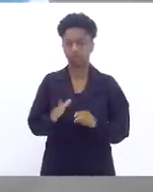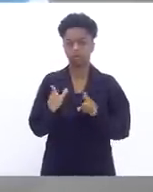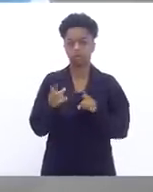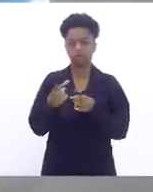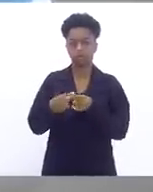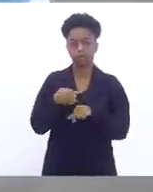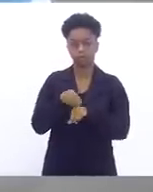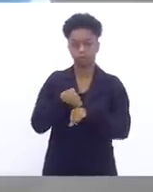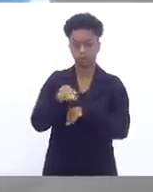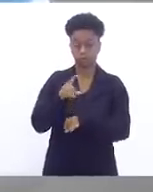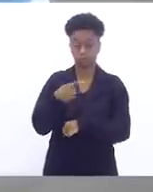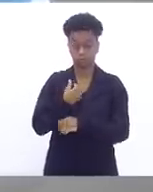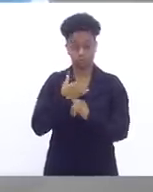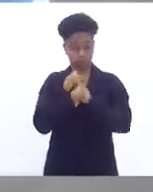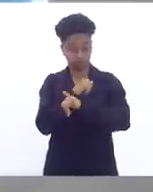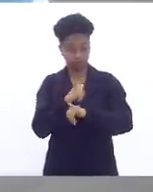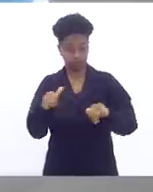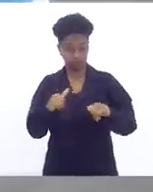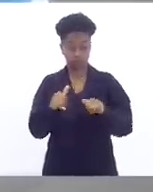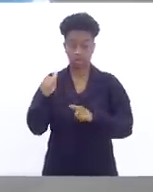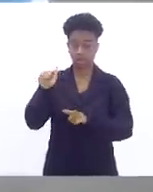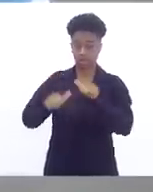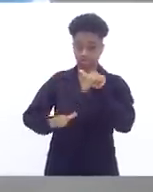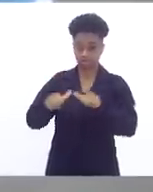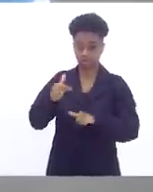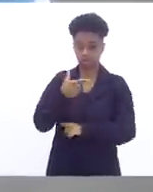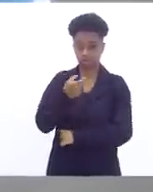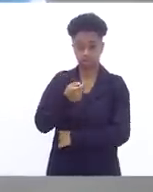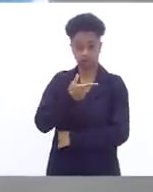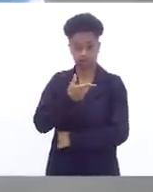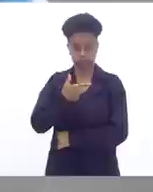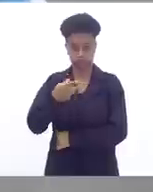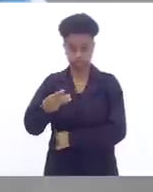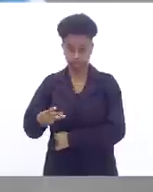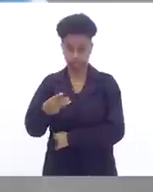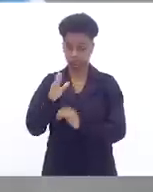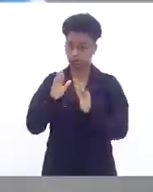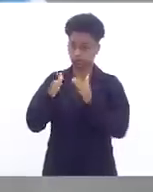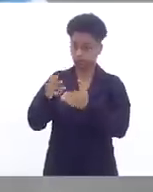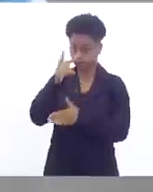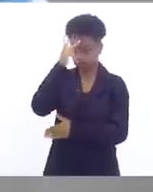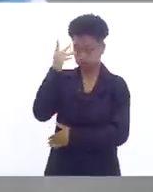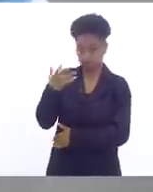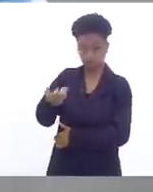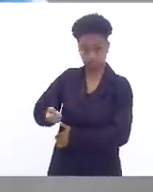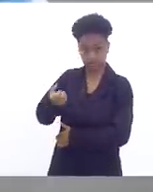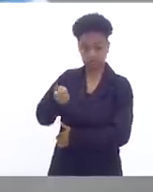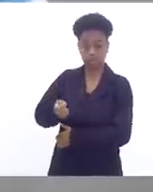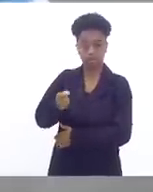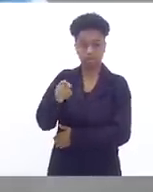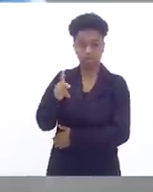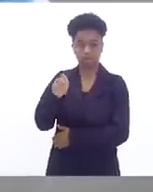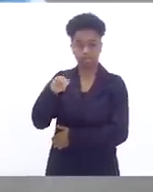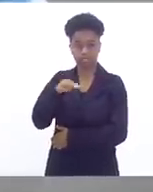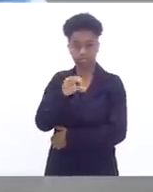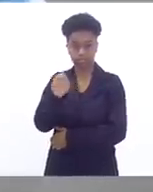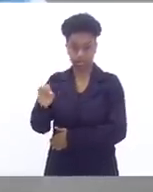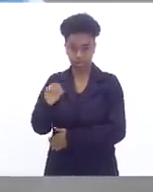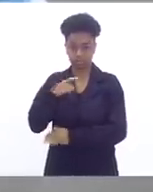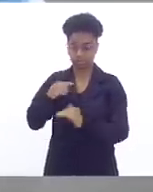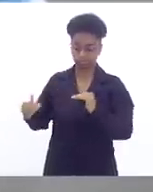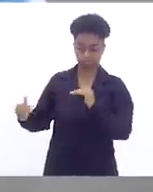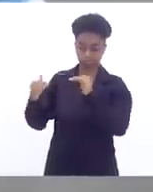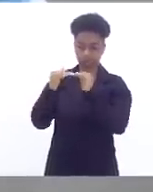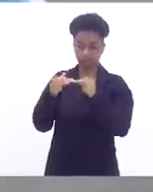informamos que as revisões de 2023 para os pensionistas que possuem pavidade estão sendo